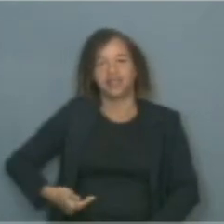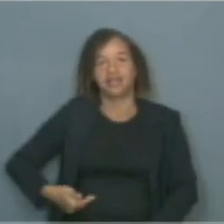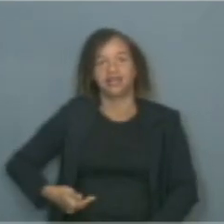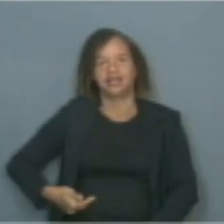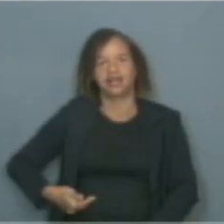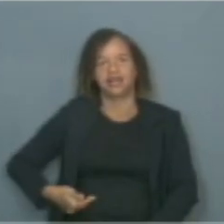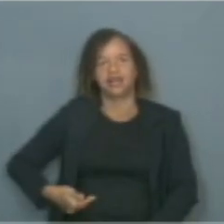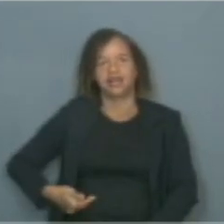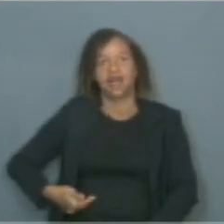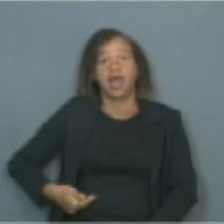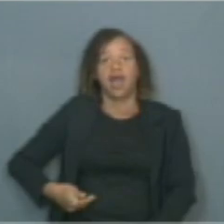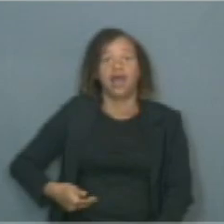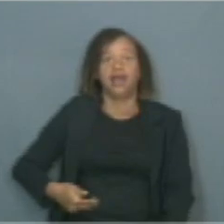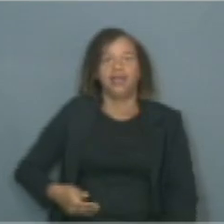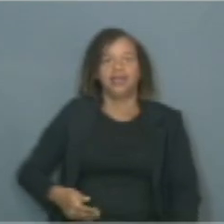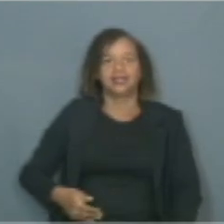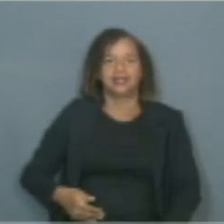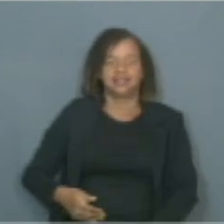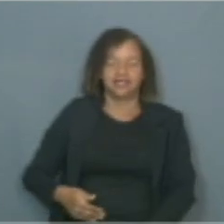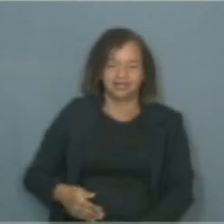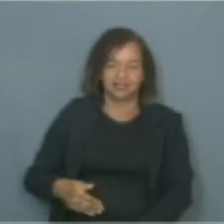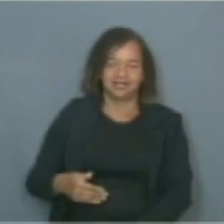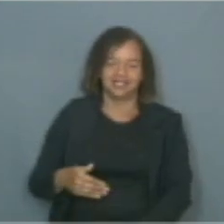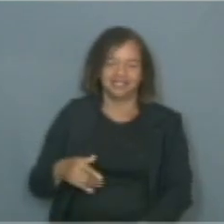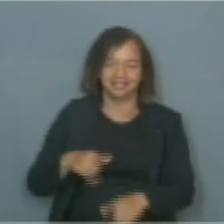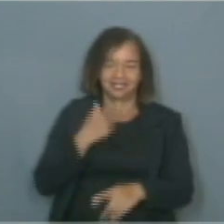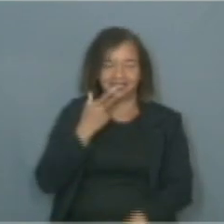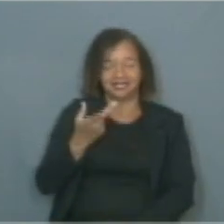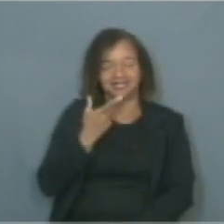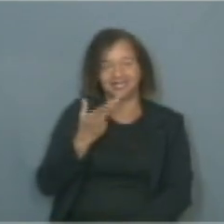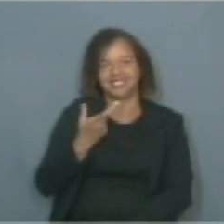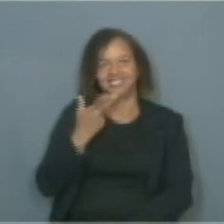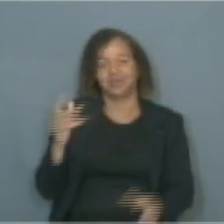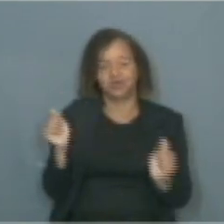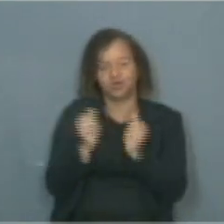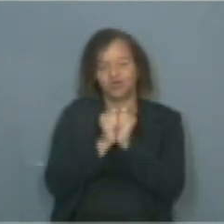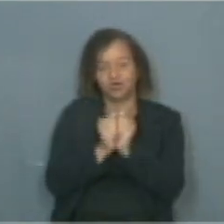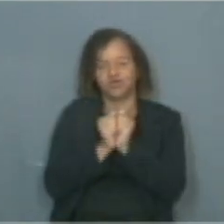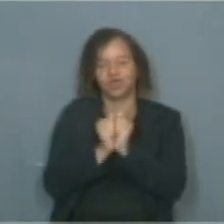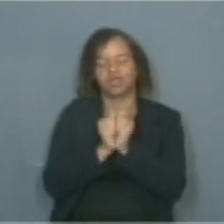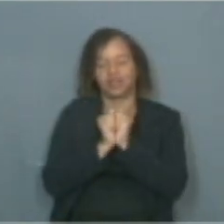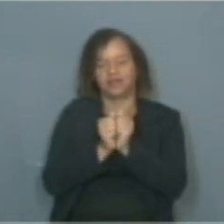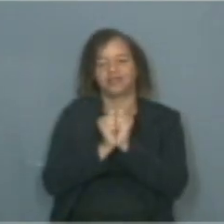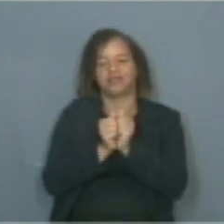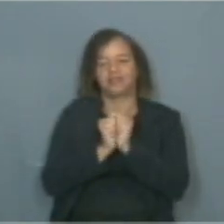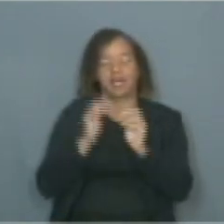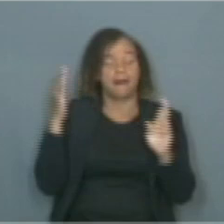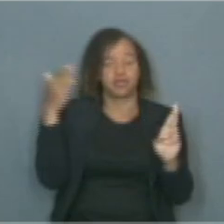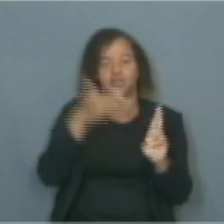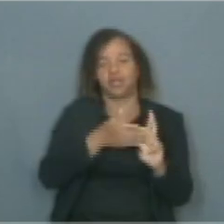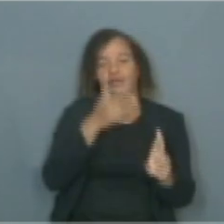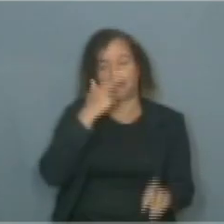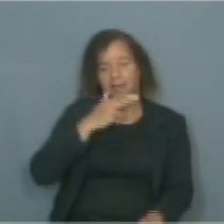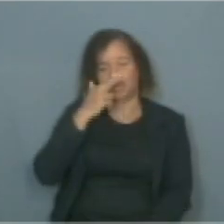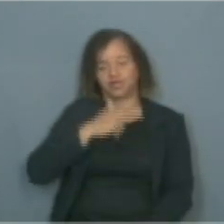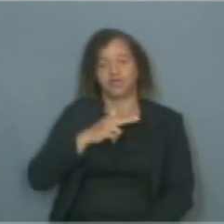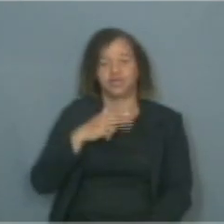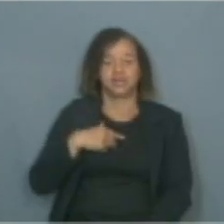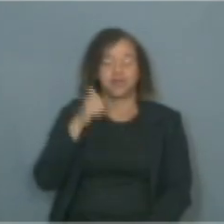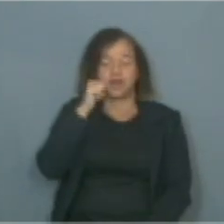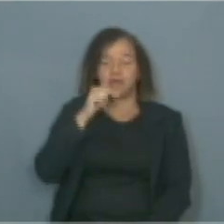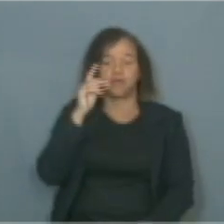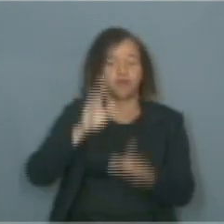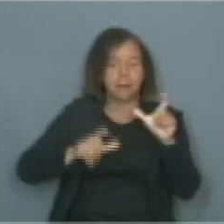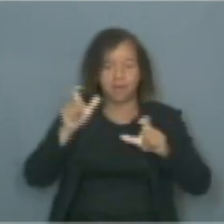se desprenda dessas bases e a gente diga que estamos todos juntos, porque o objetivo é o mesmo. Nenhuma mulher merece estar em